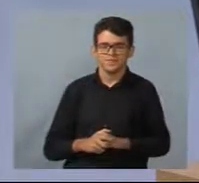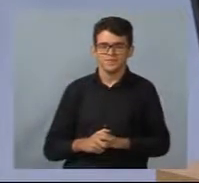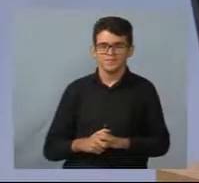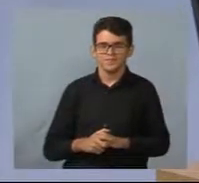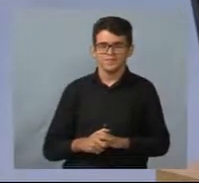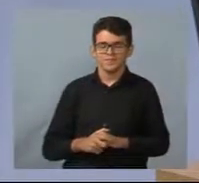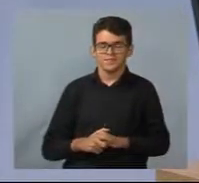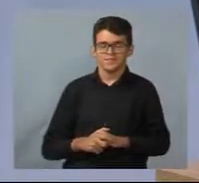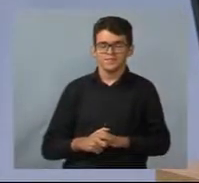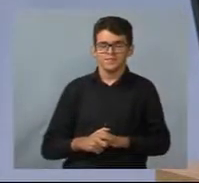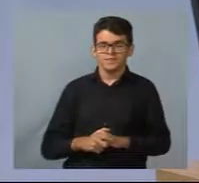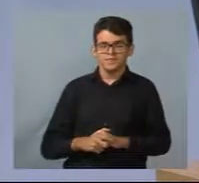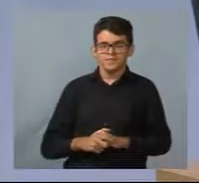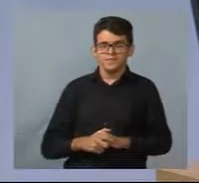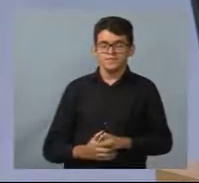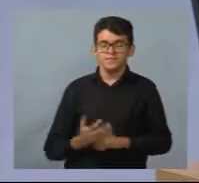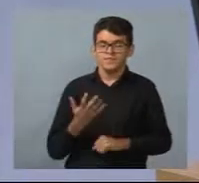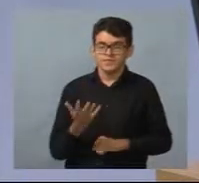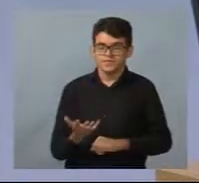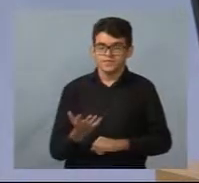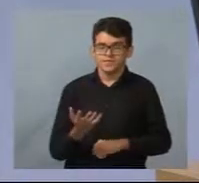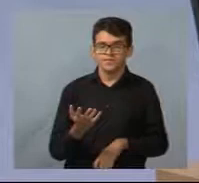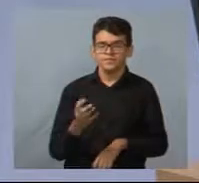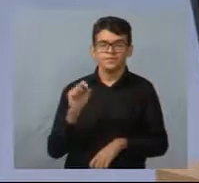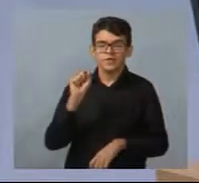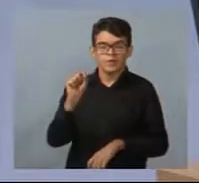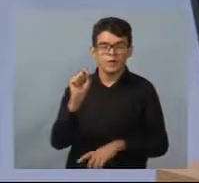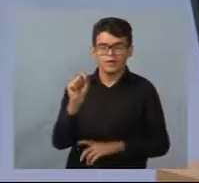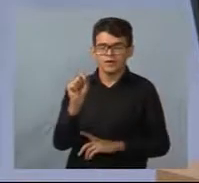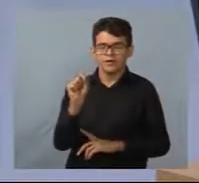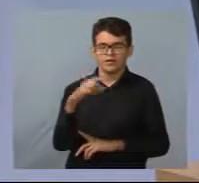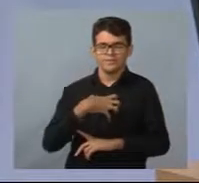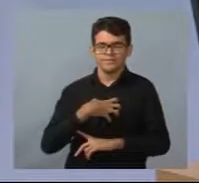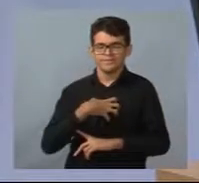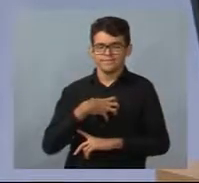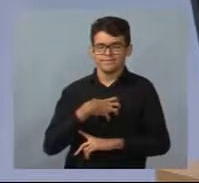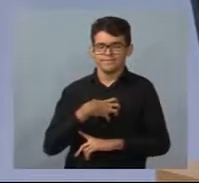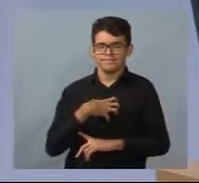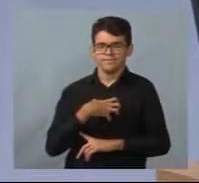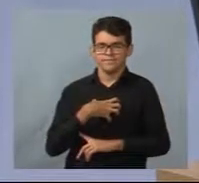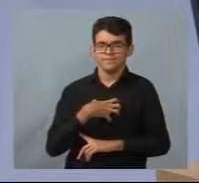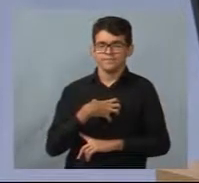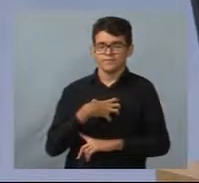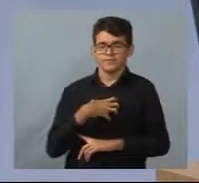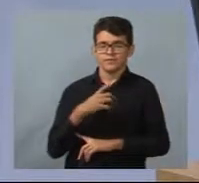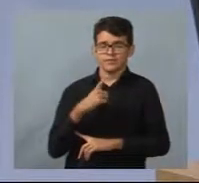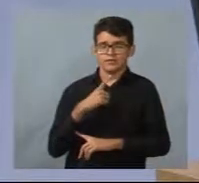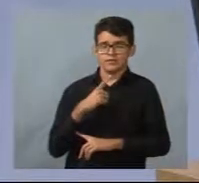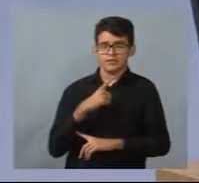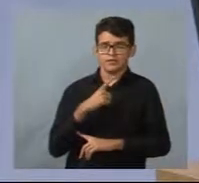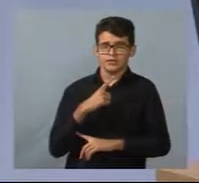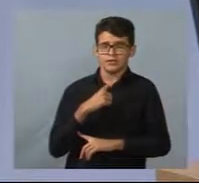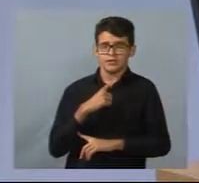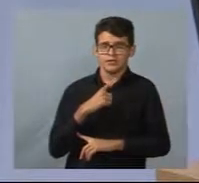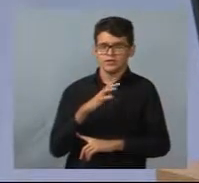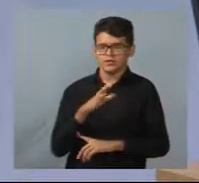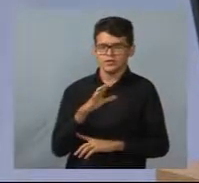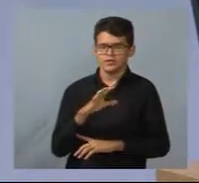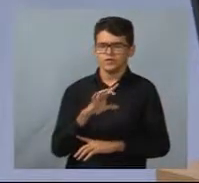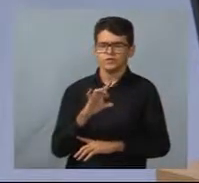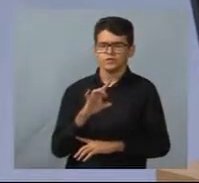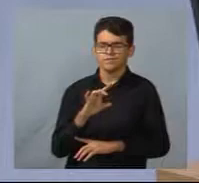hoje. Mas o fato, Arnaldo, é que há um esquema, não é contra o Lula